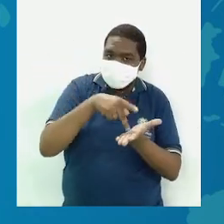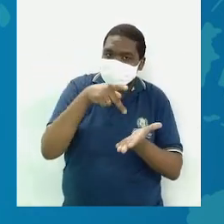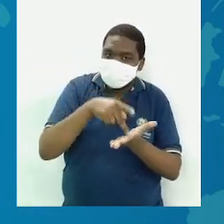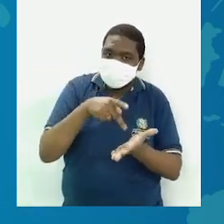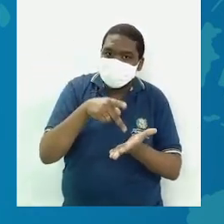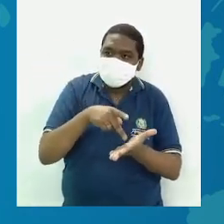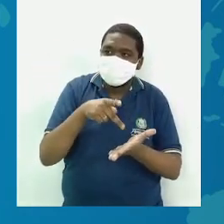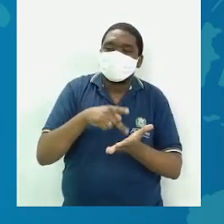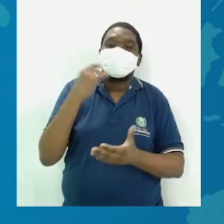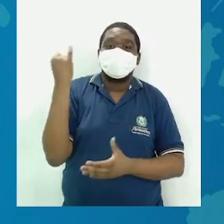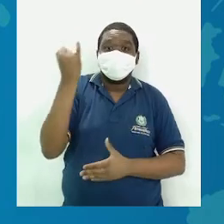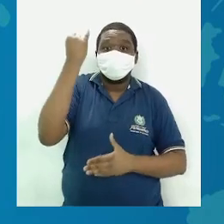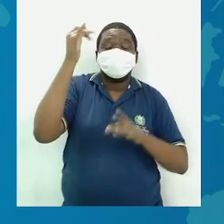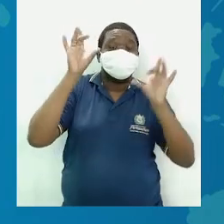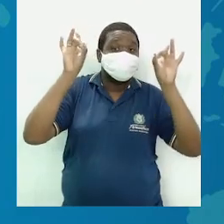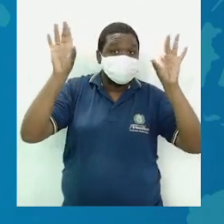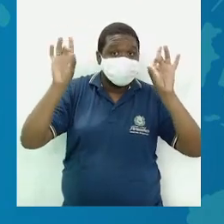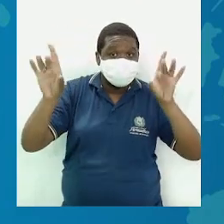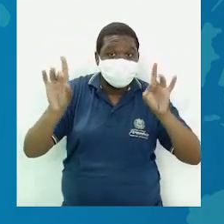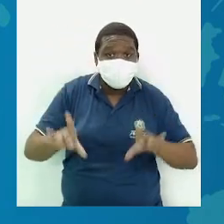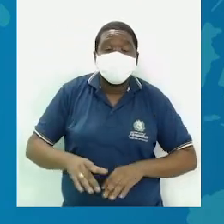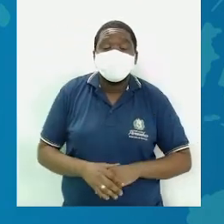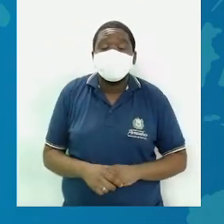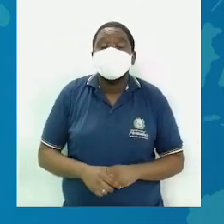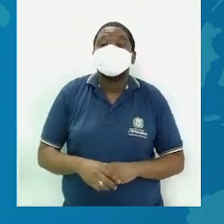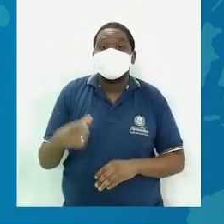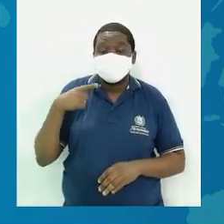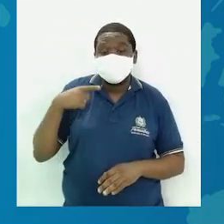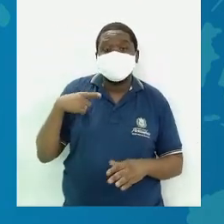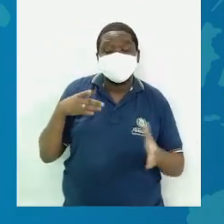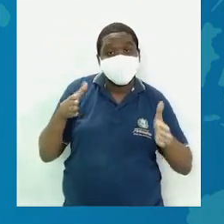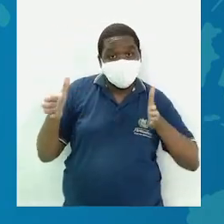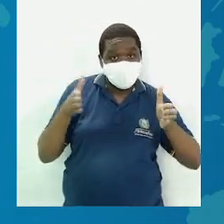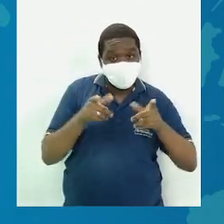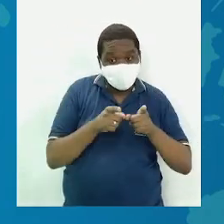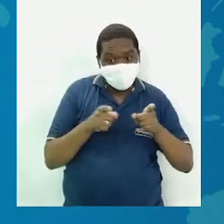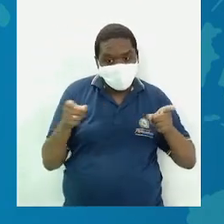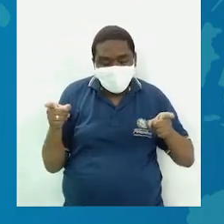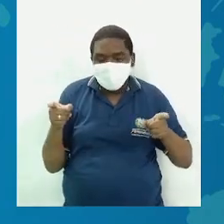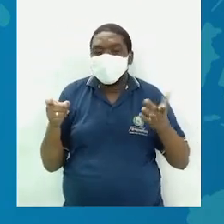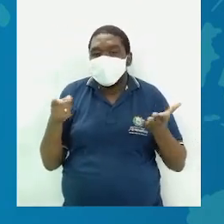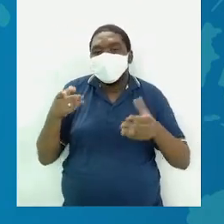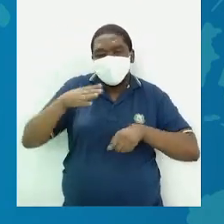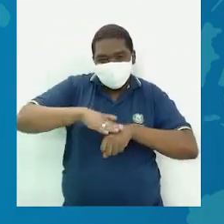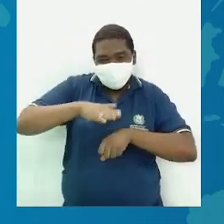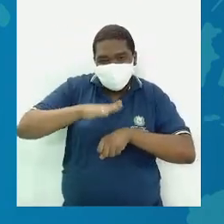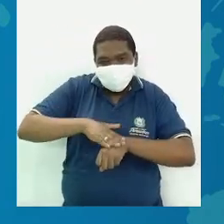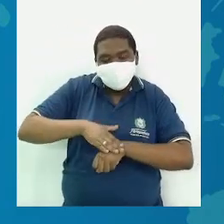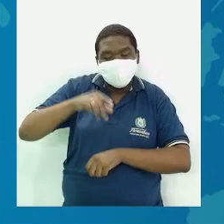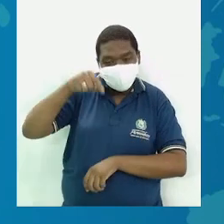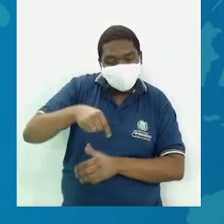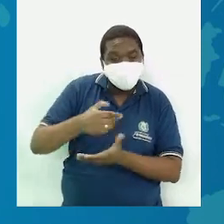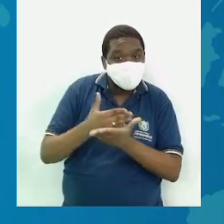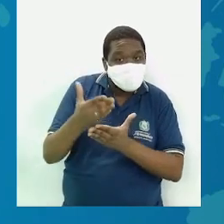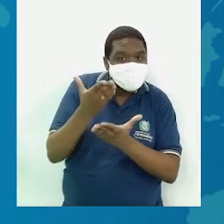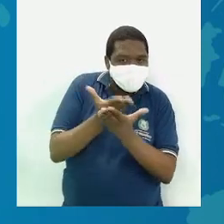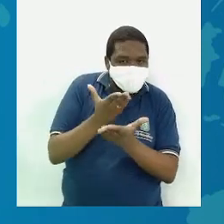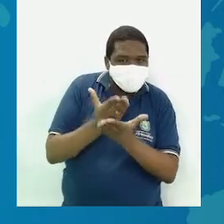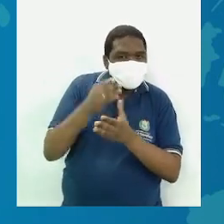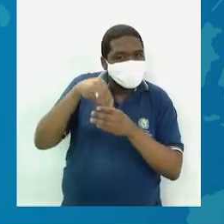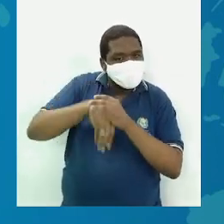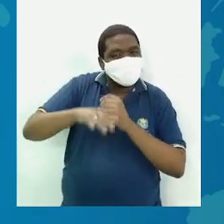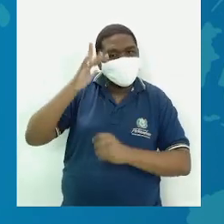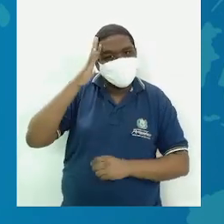assunto bem especial. Durante esse período, né, durante esse momento aqui de início do estudo da